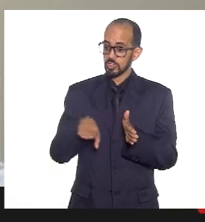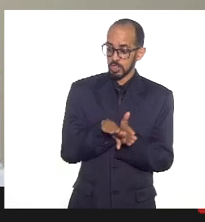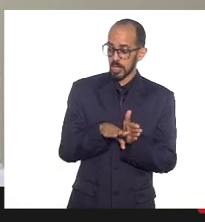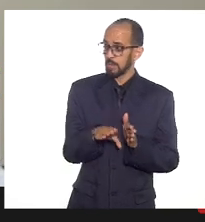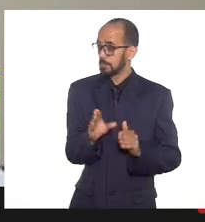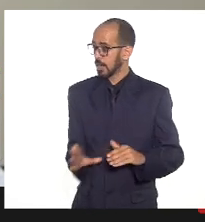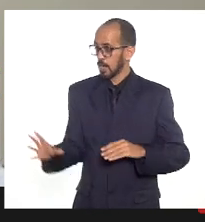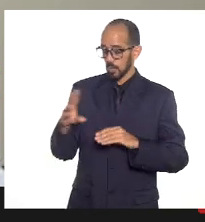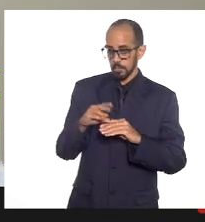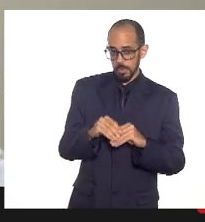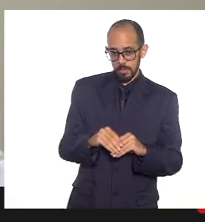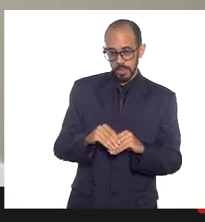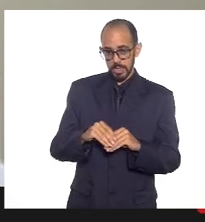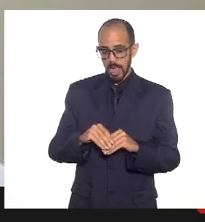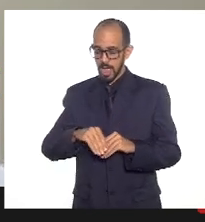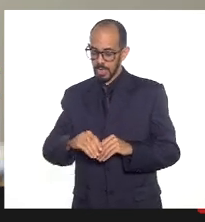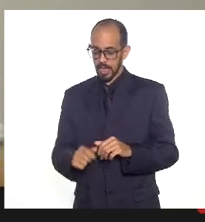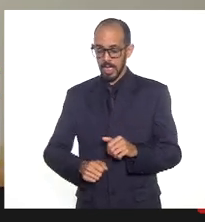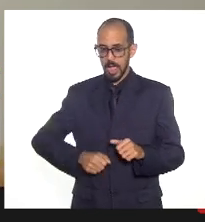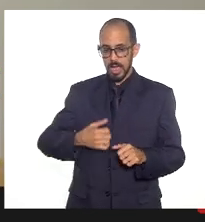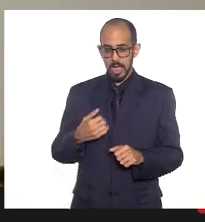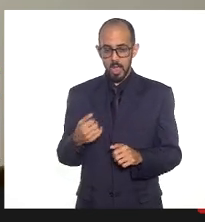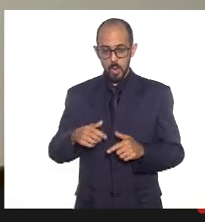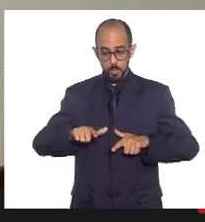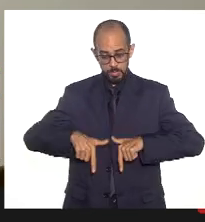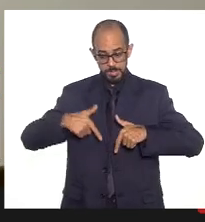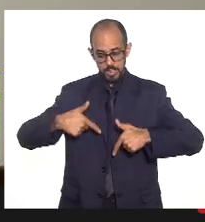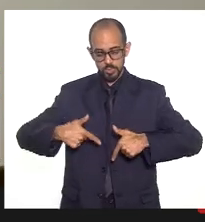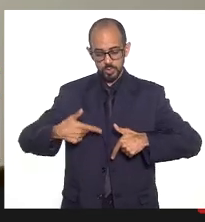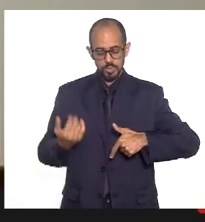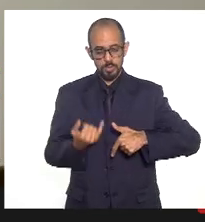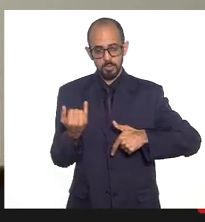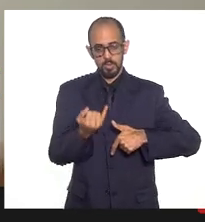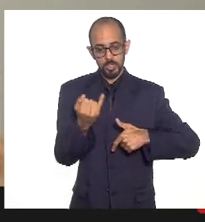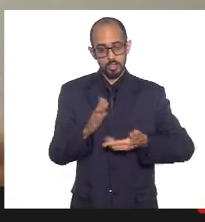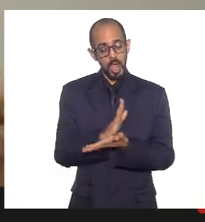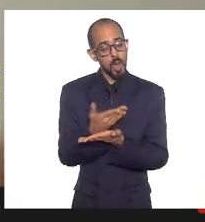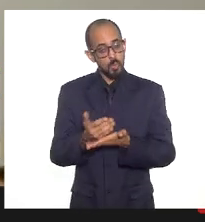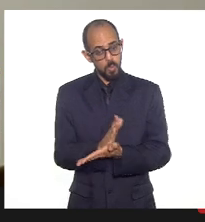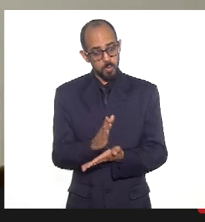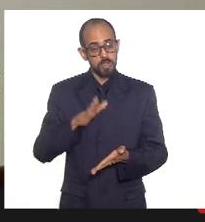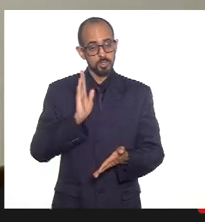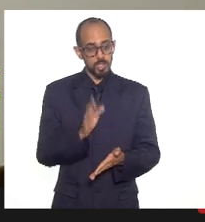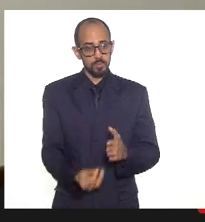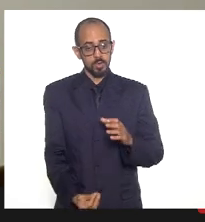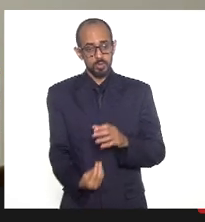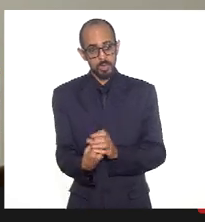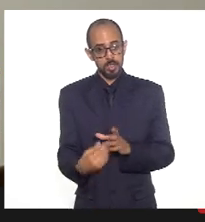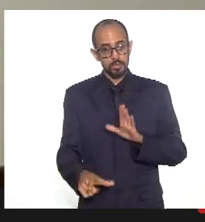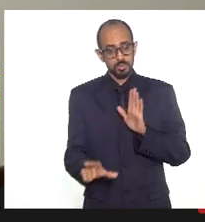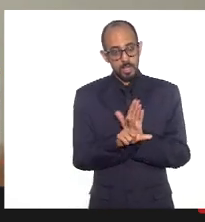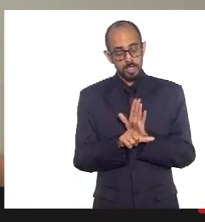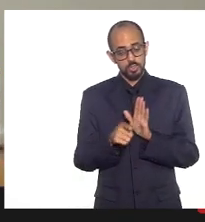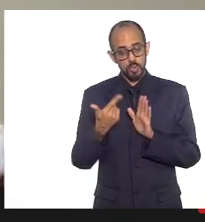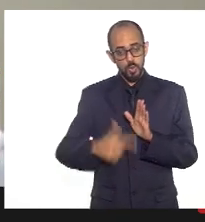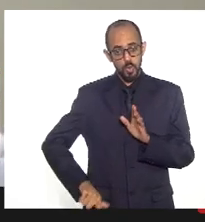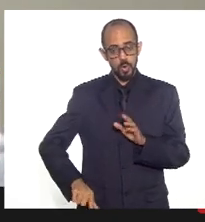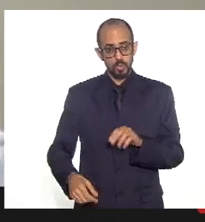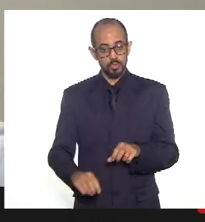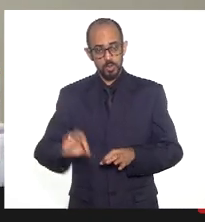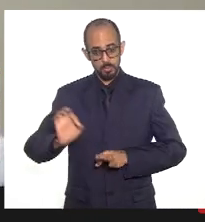reforçar iniciativas importantes, algumas já transformadas em lei, outras que tramitam na casa como projeto. Eu quero,